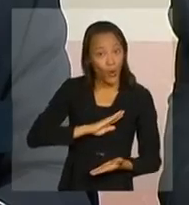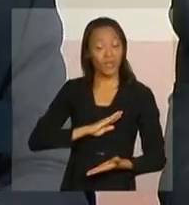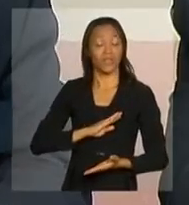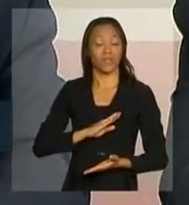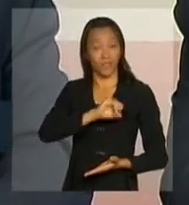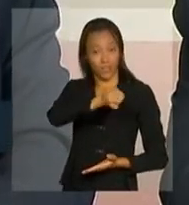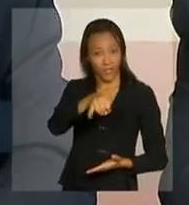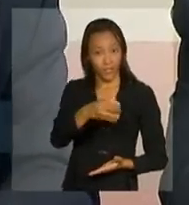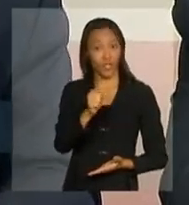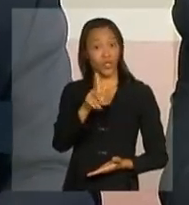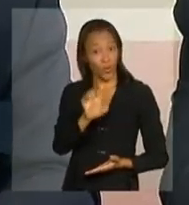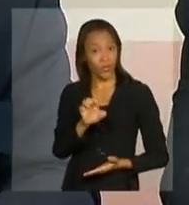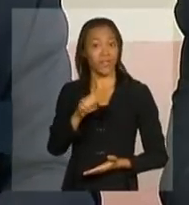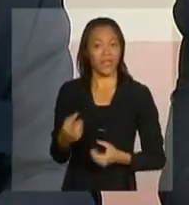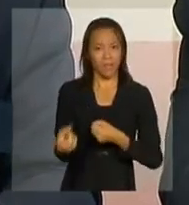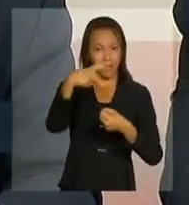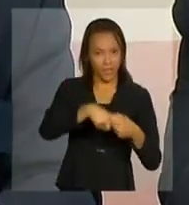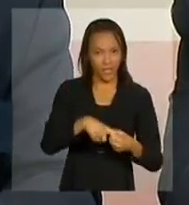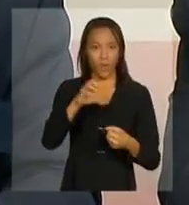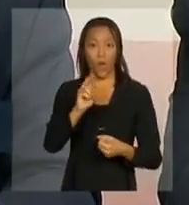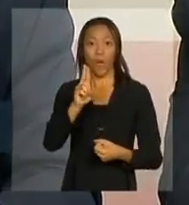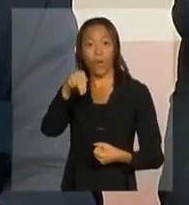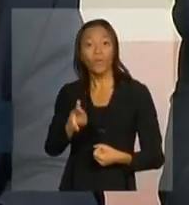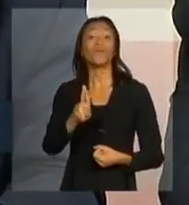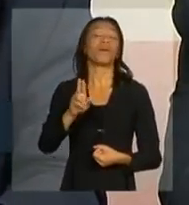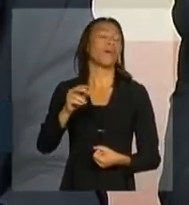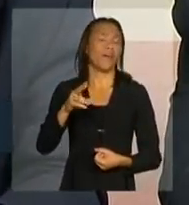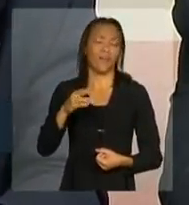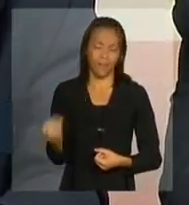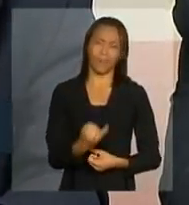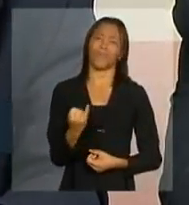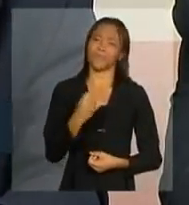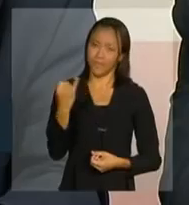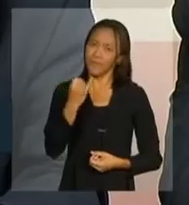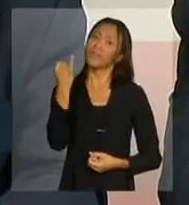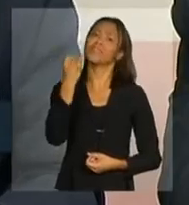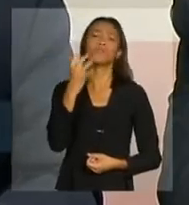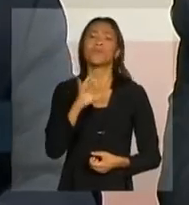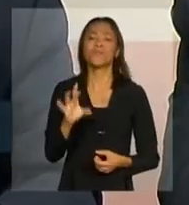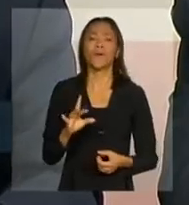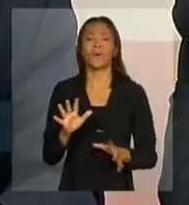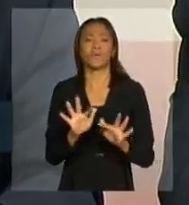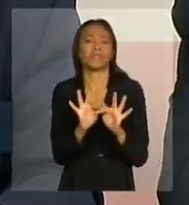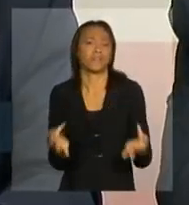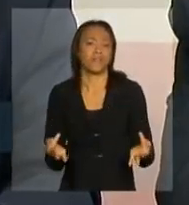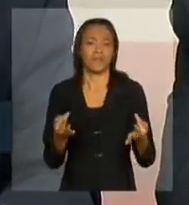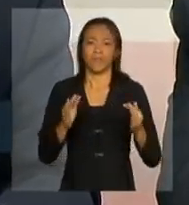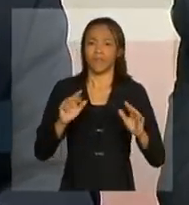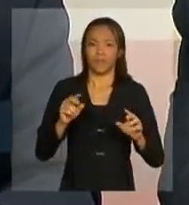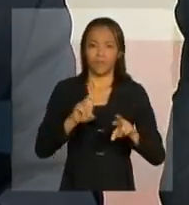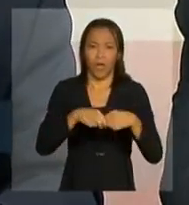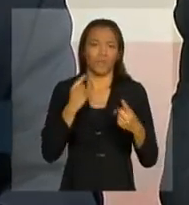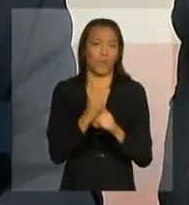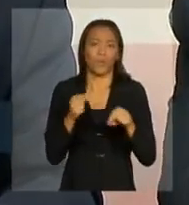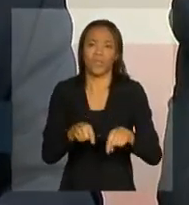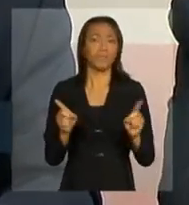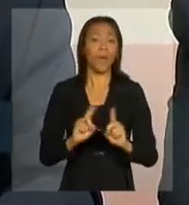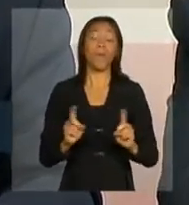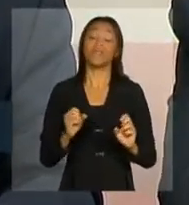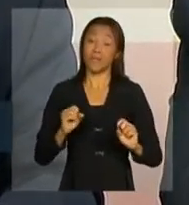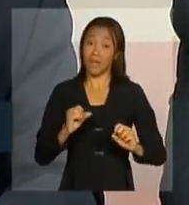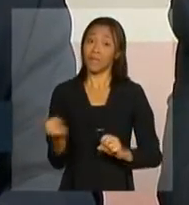Nações Unidas é de fato muito importante, não é apenas eh cerimonial, ela é de fato importante o engajamento de